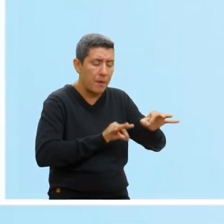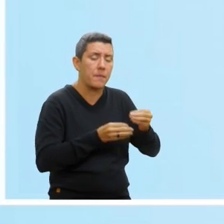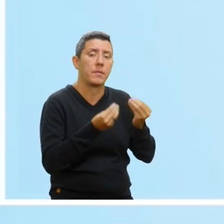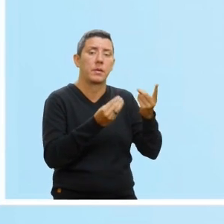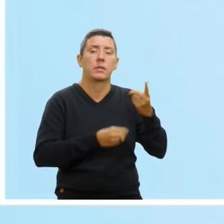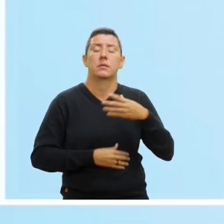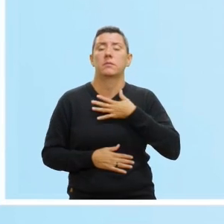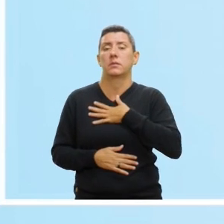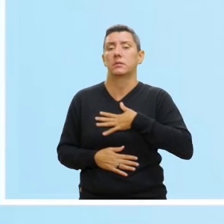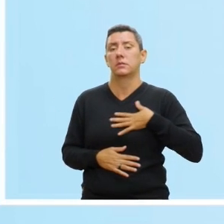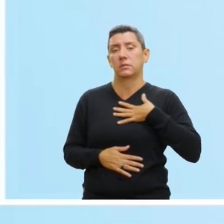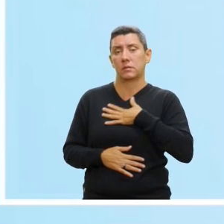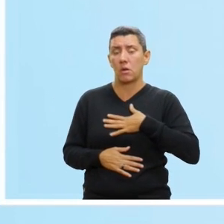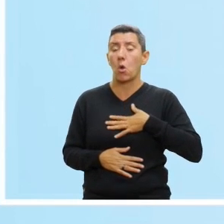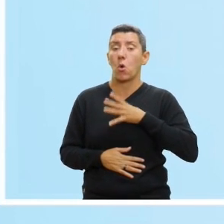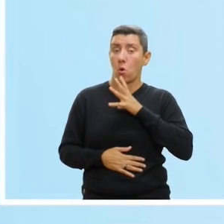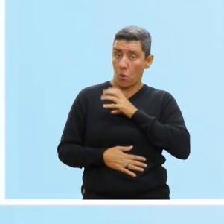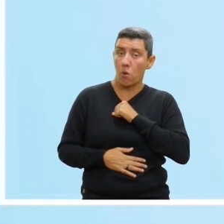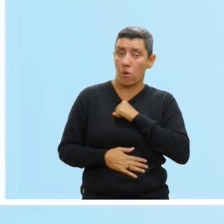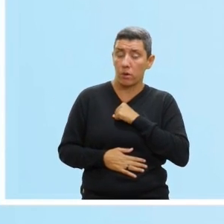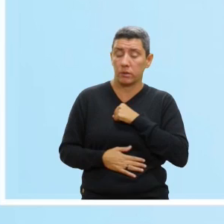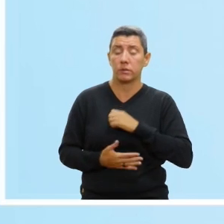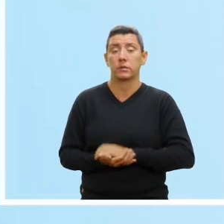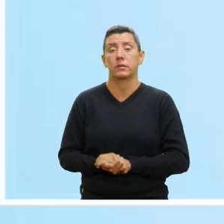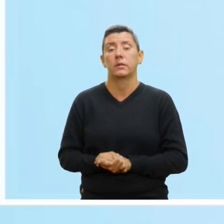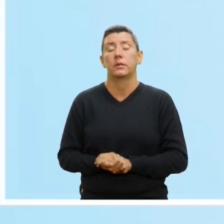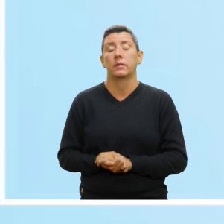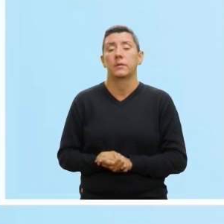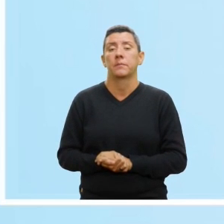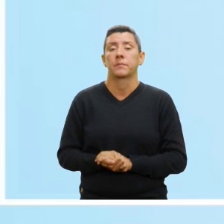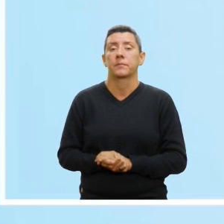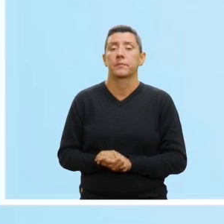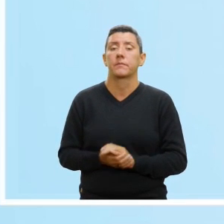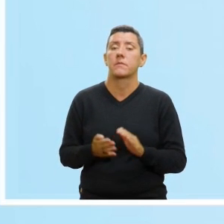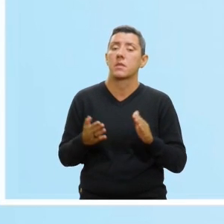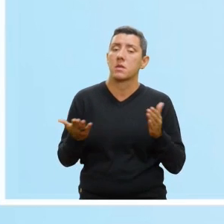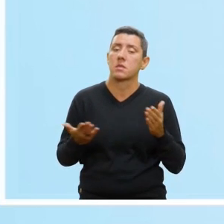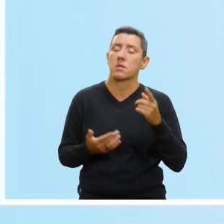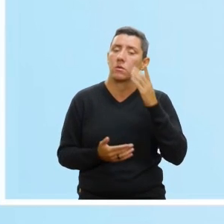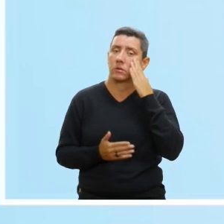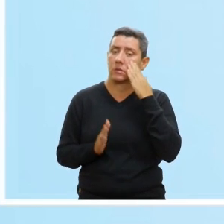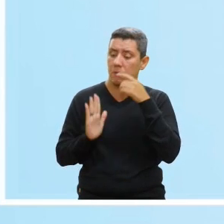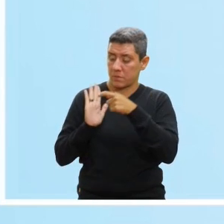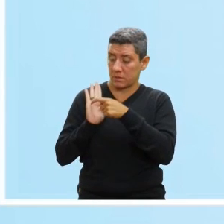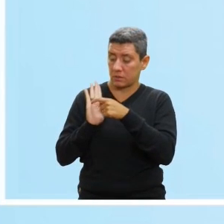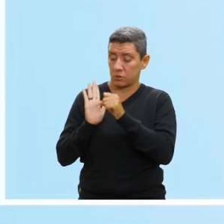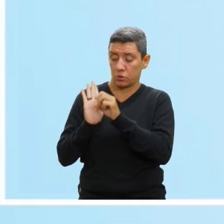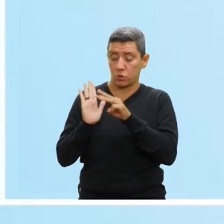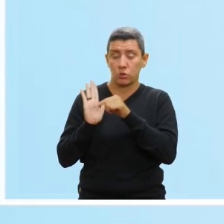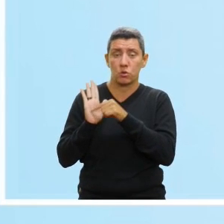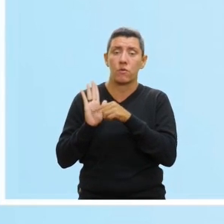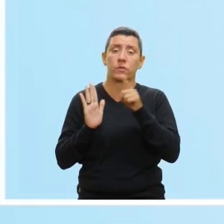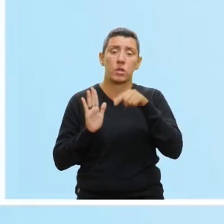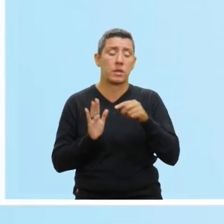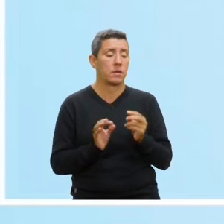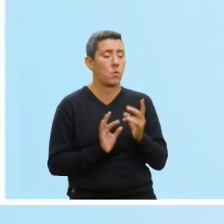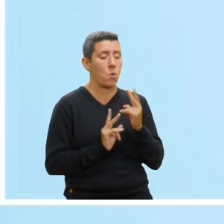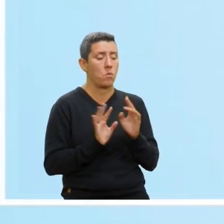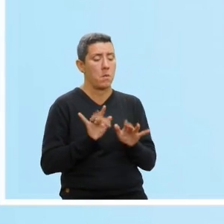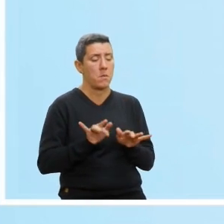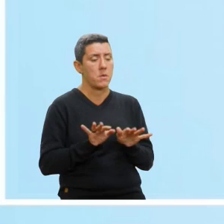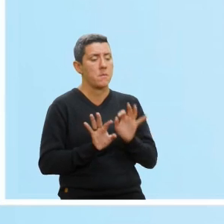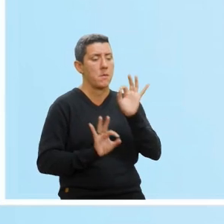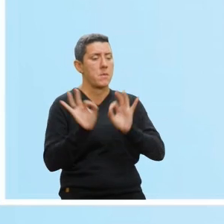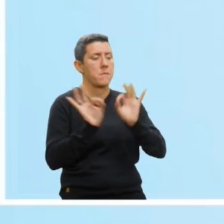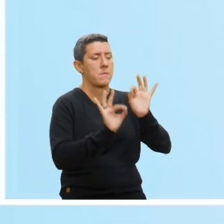cliente vá gostar, né? Então, a gente utiliza esse software aqui para desenhar todo o projeto,